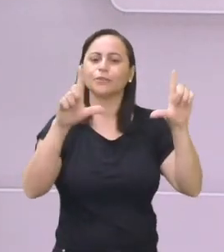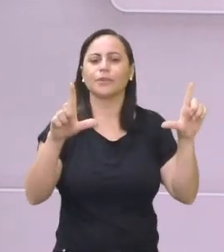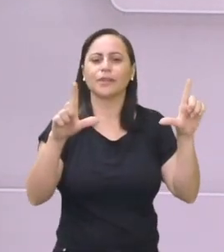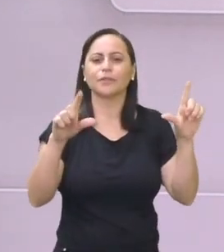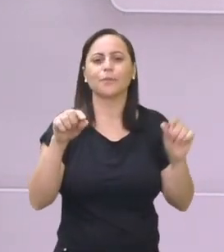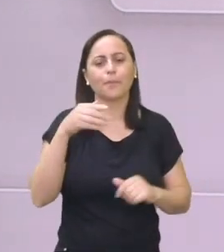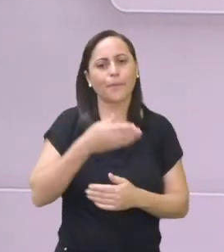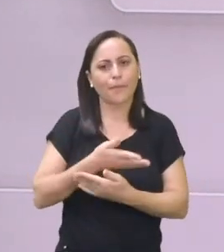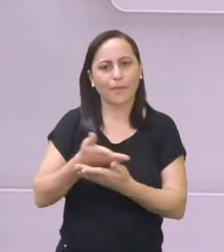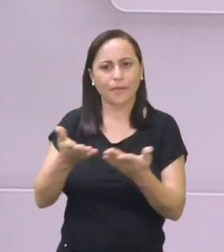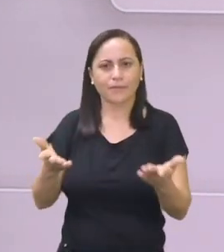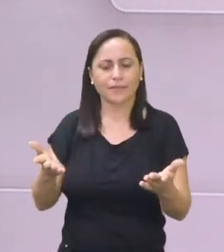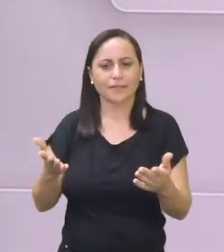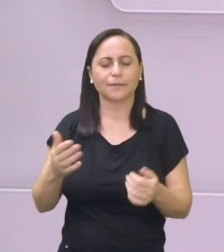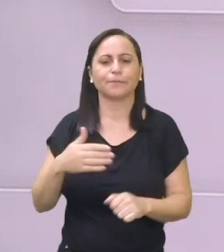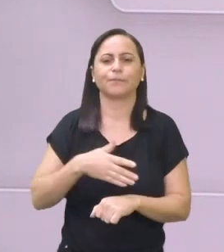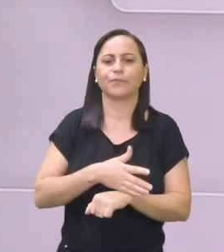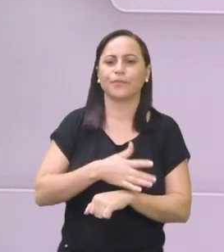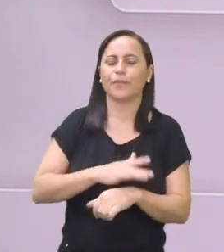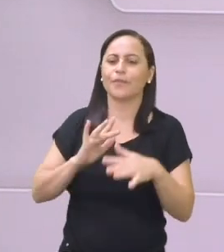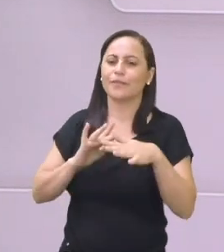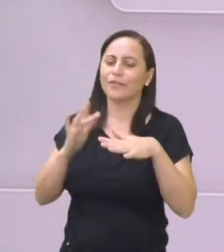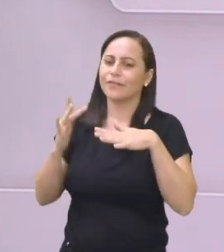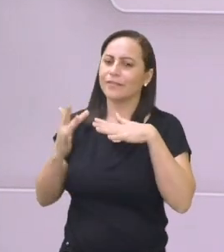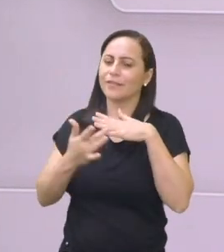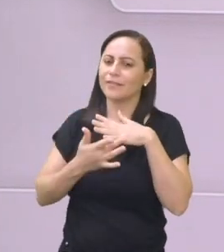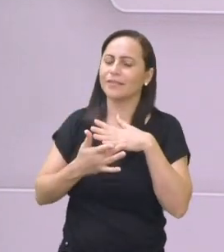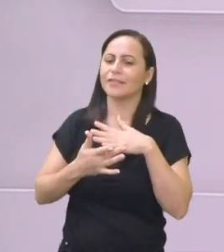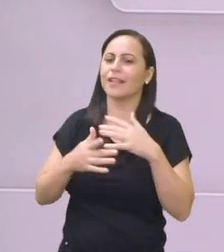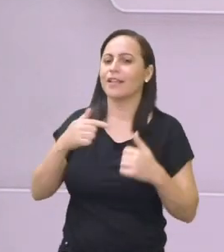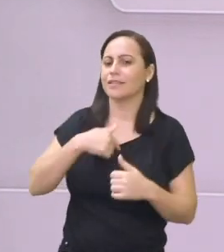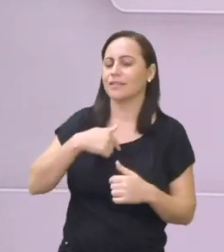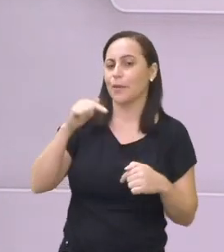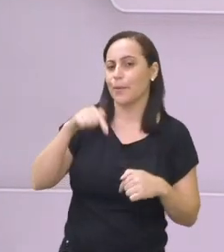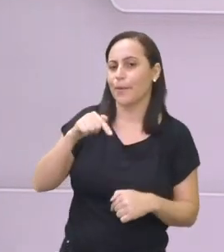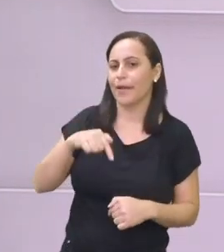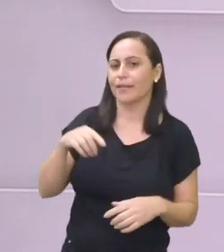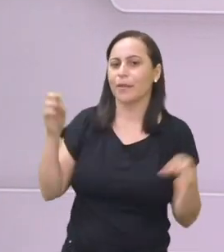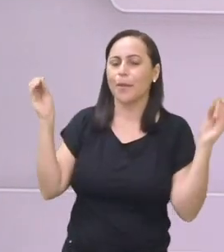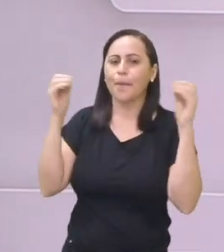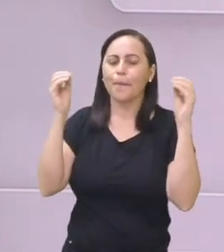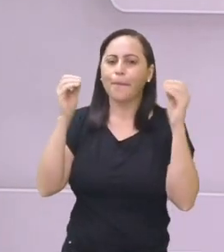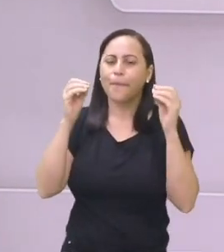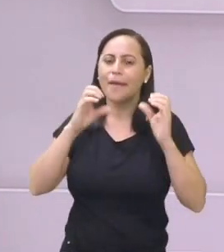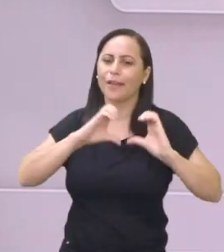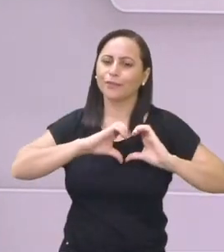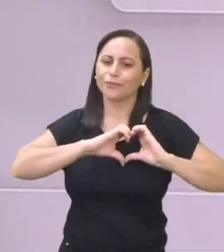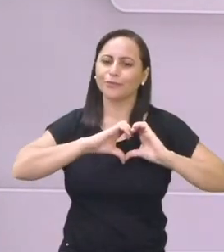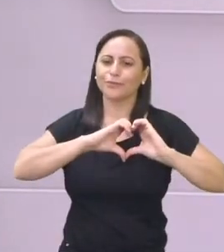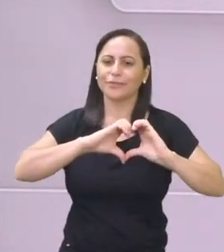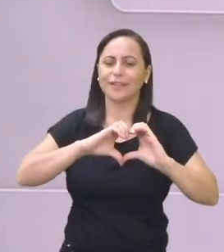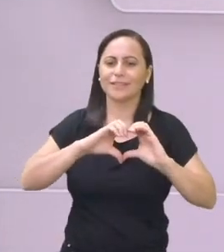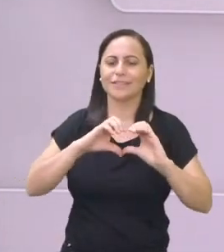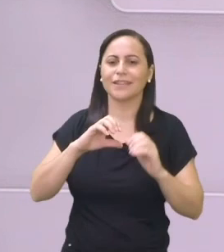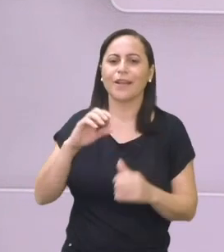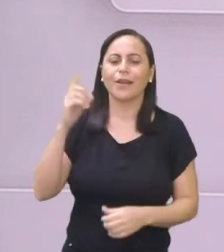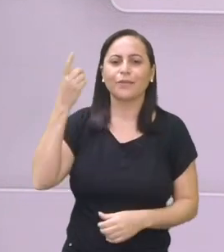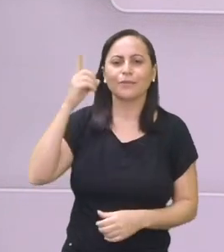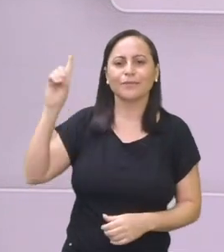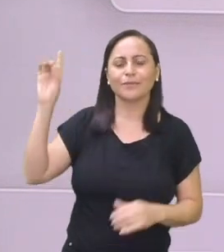visite as nossas redes sociais. Eu vou ficando por aqui, mas deixo o meu beijinho no coração, que vocês fiquem com Deus.